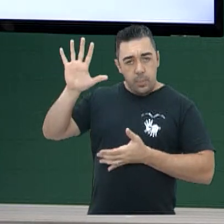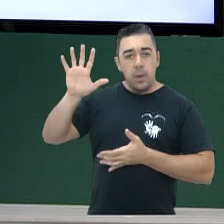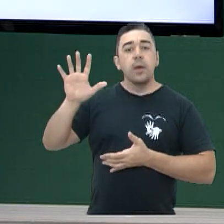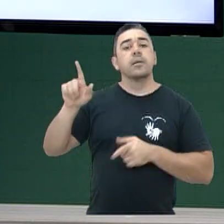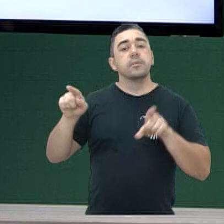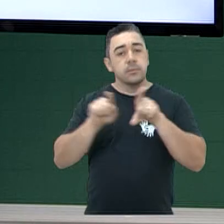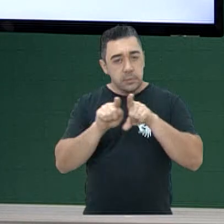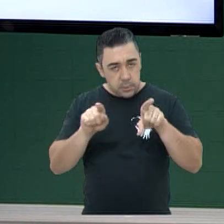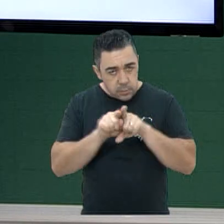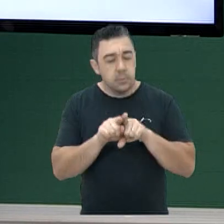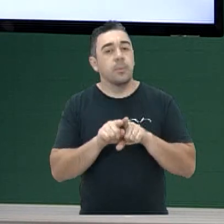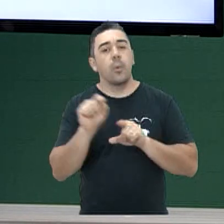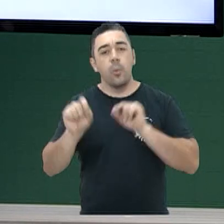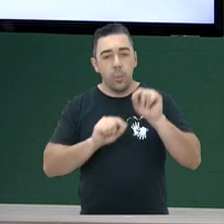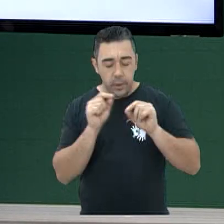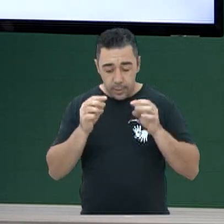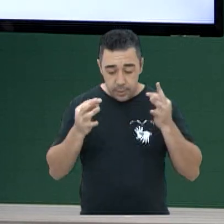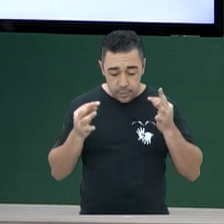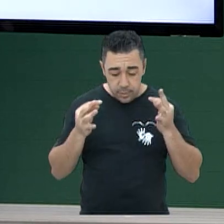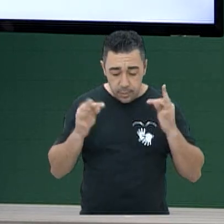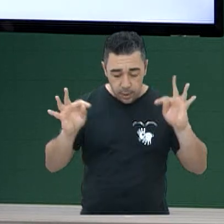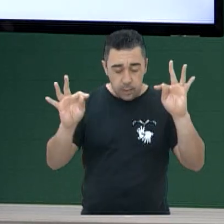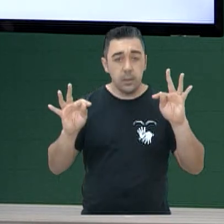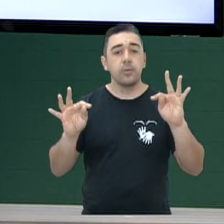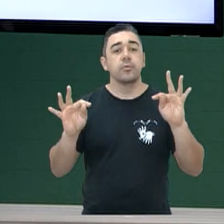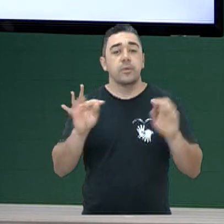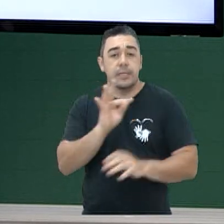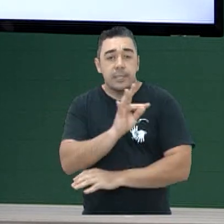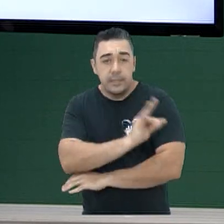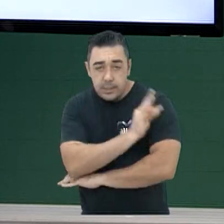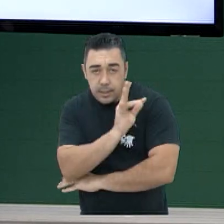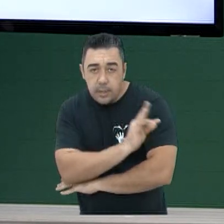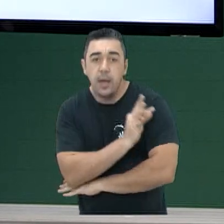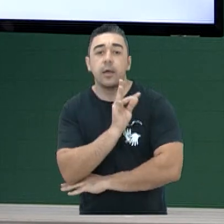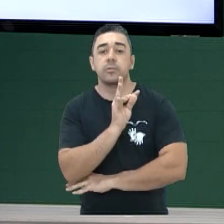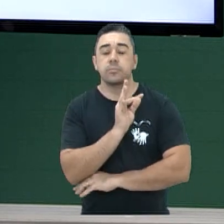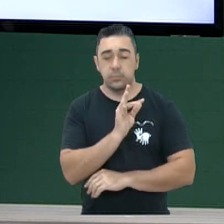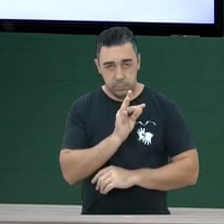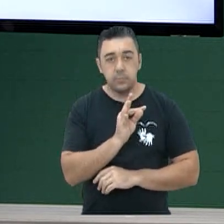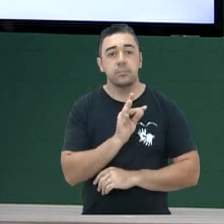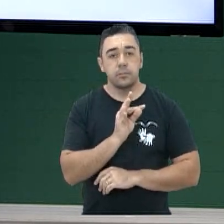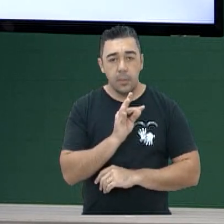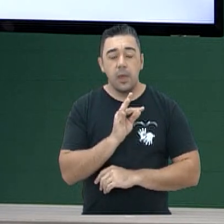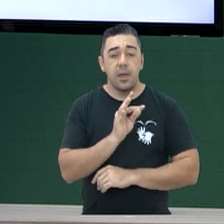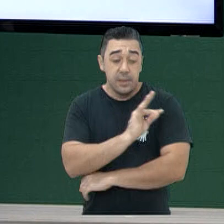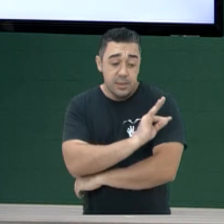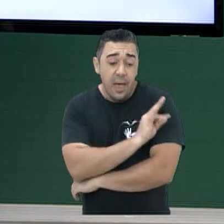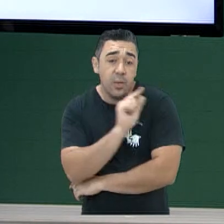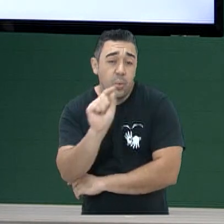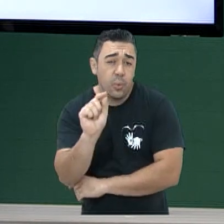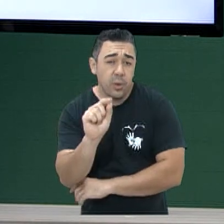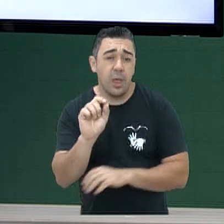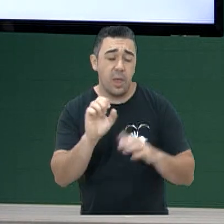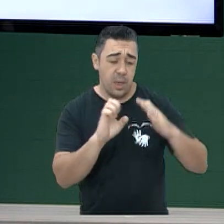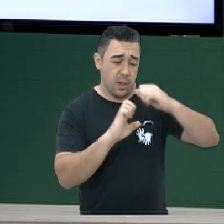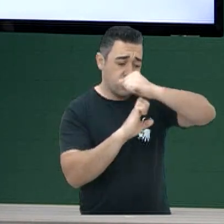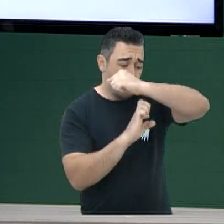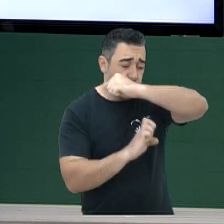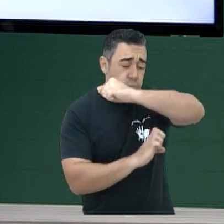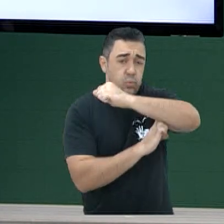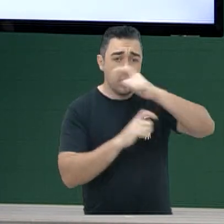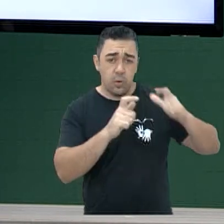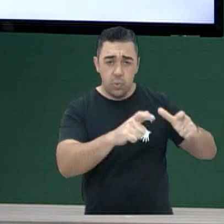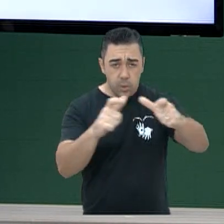considerando os aspectos técnicos e tecnológicos. Né? Os técnicos seria a própria estrutura do espaço físico.